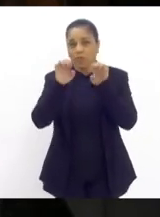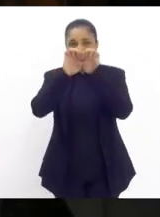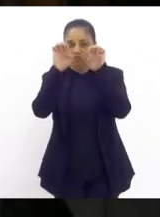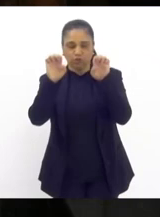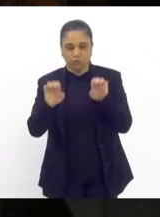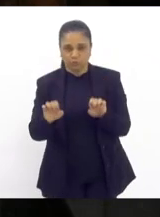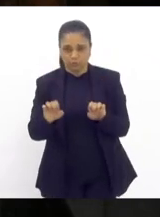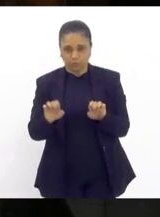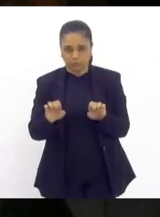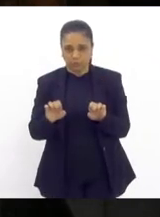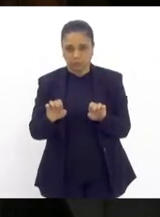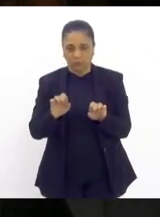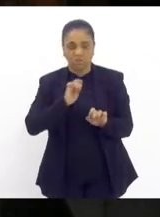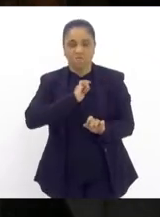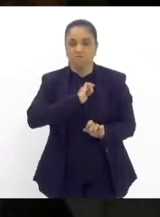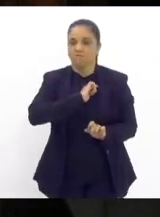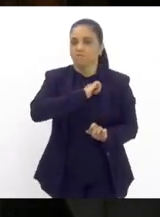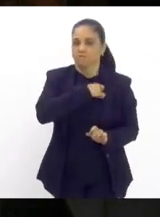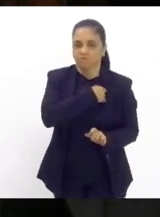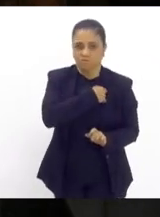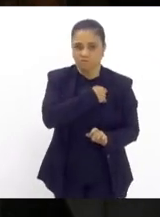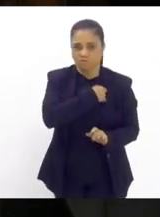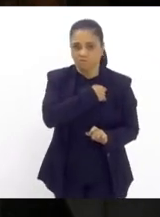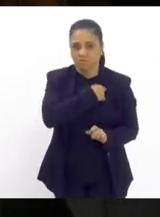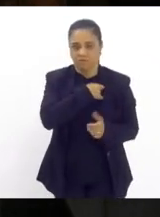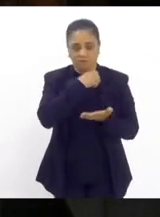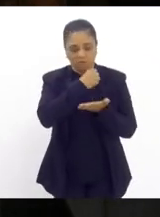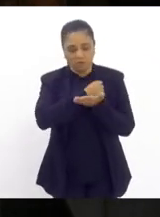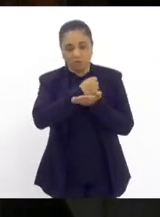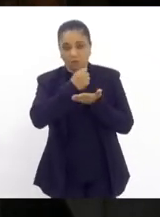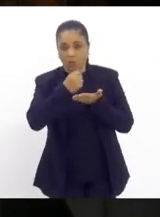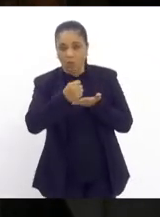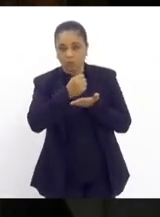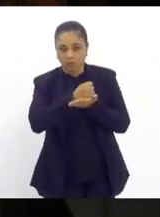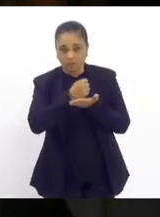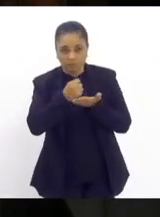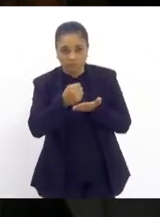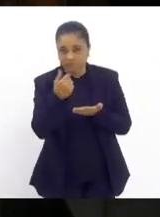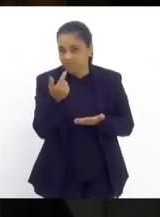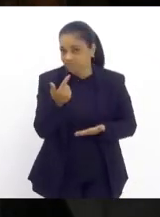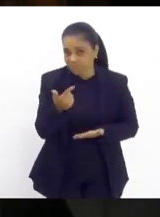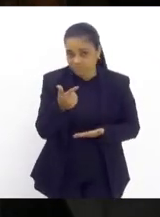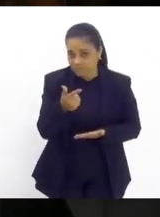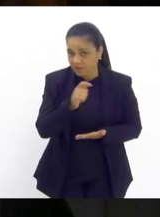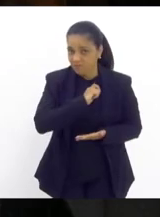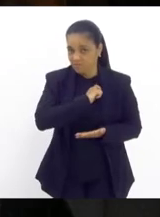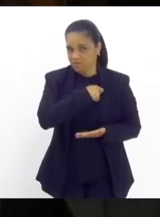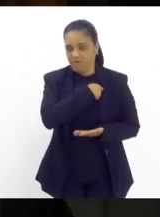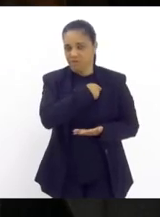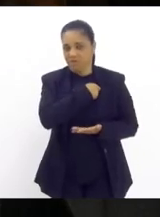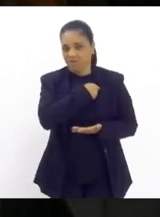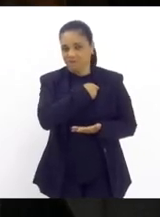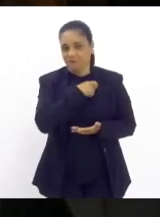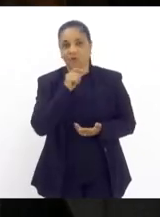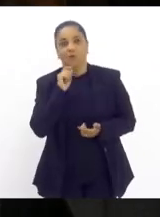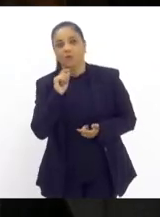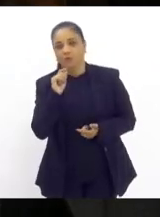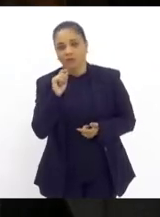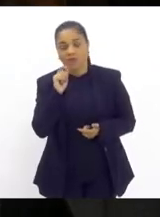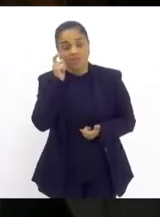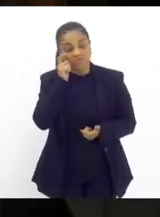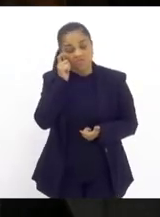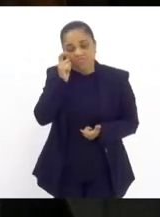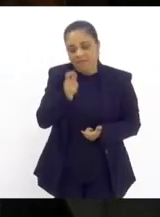para fiscalizar o contrato e fiscalizar o contrato é ver os